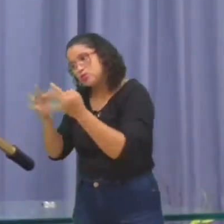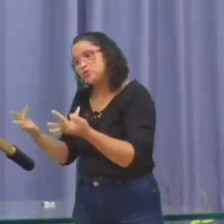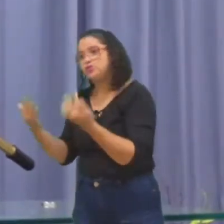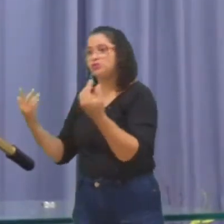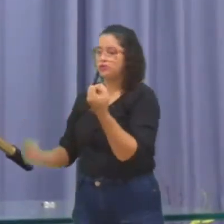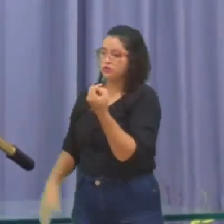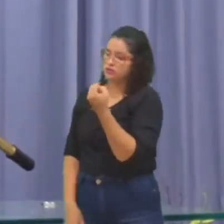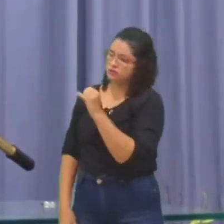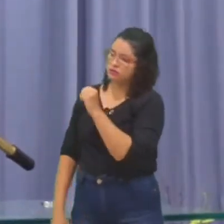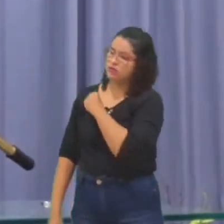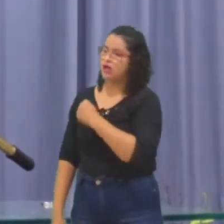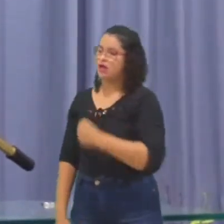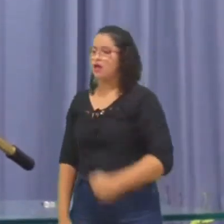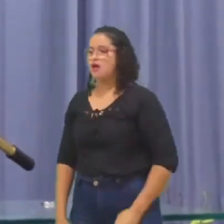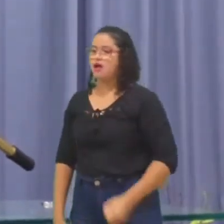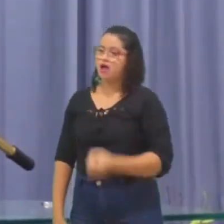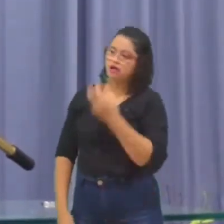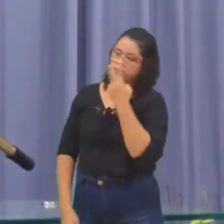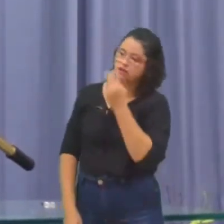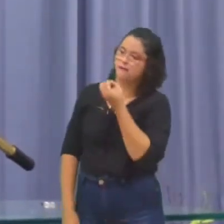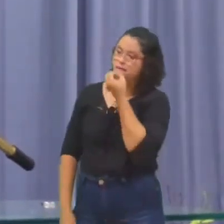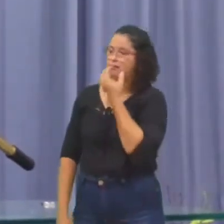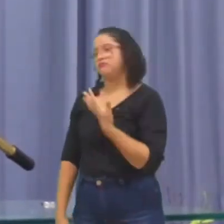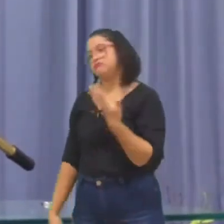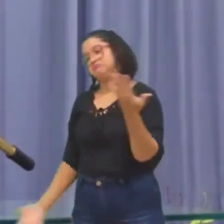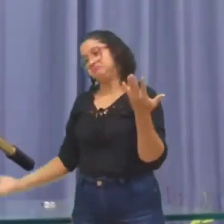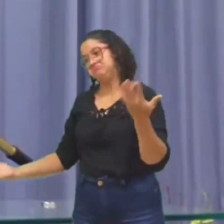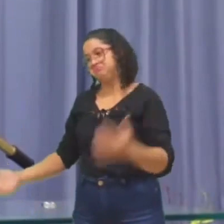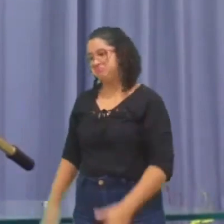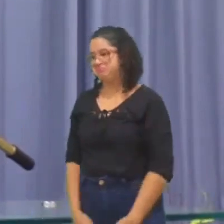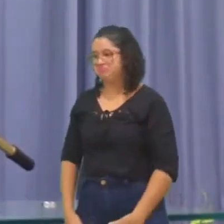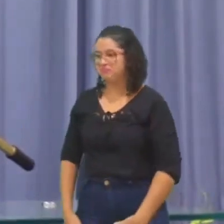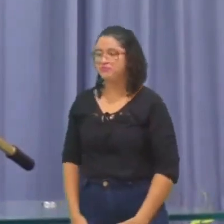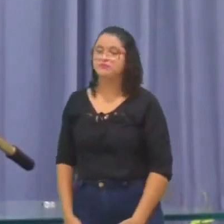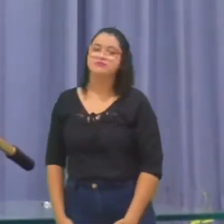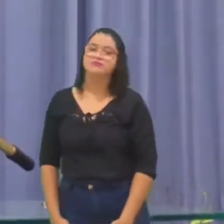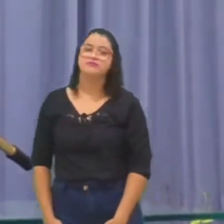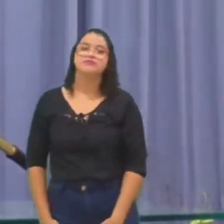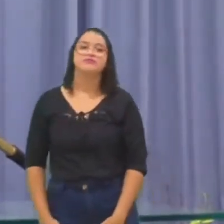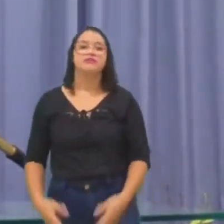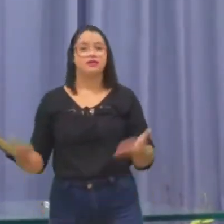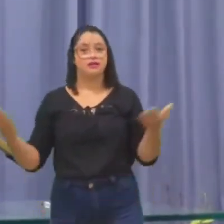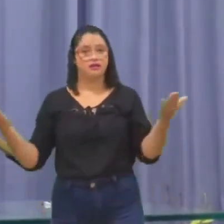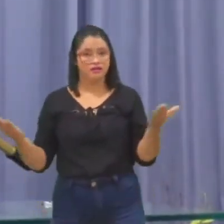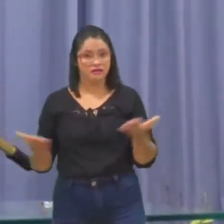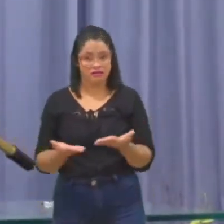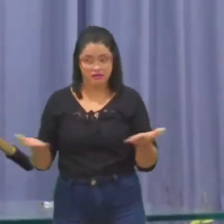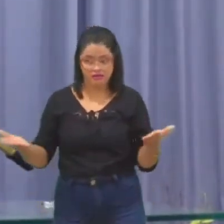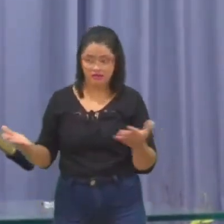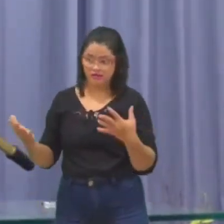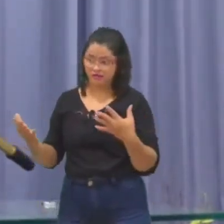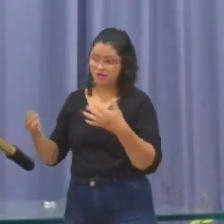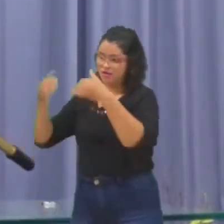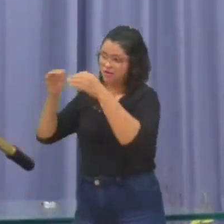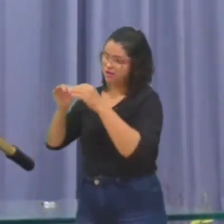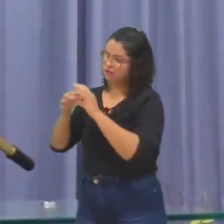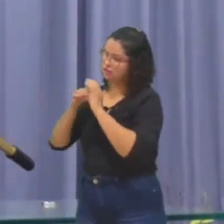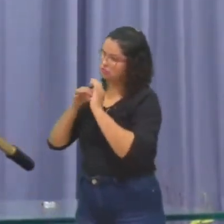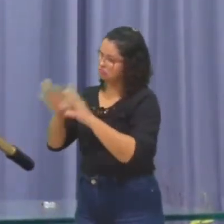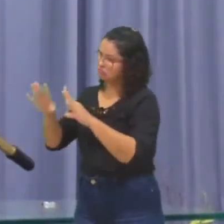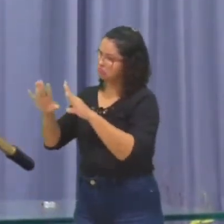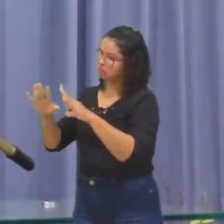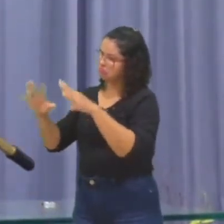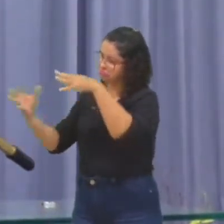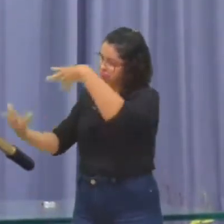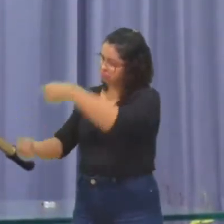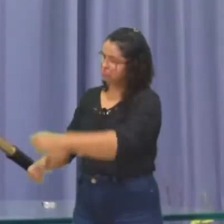Se o Senhor se agradar de nós, então Ele nos introduzirá nesta terra e nos dará terra